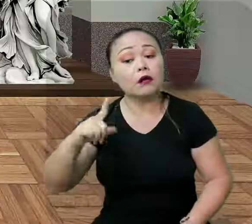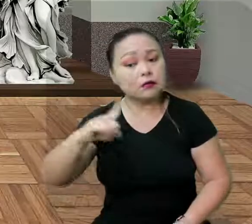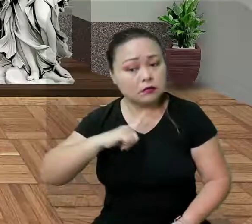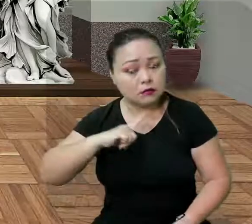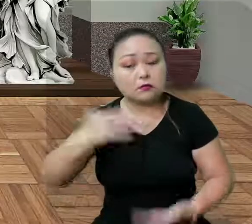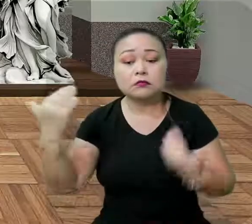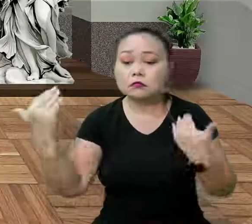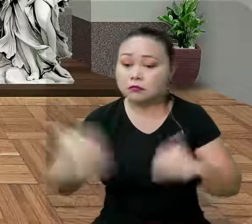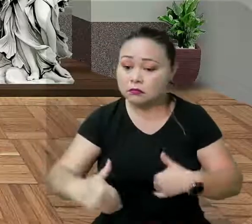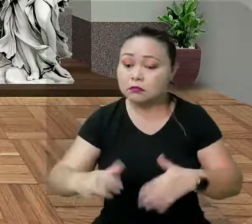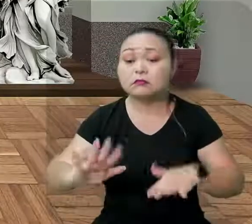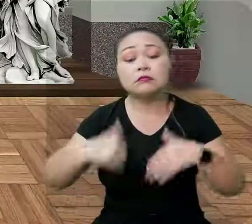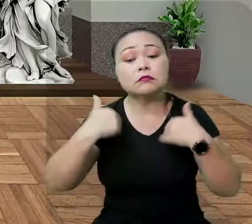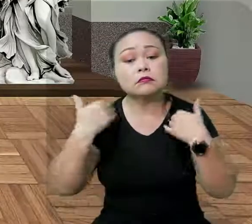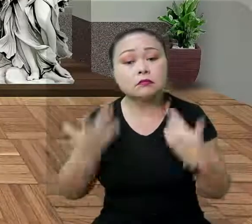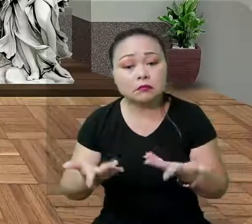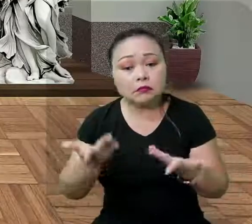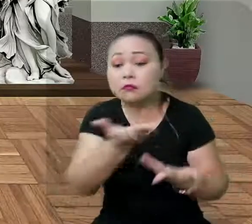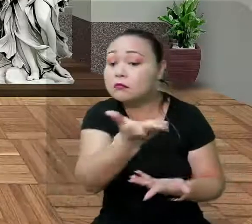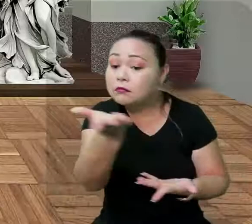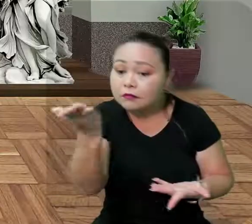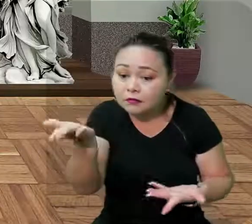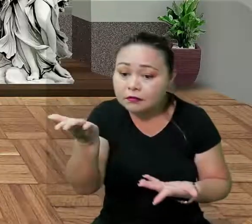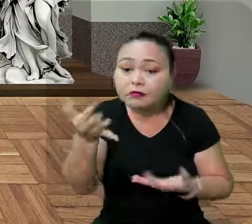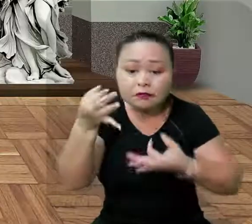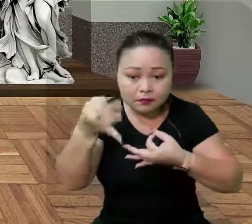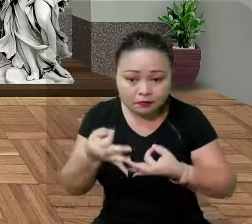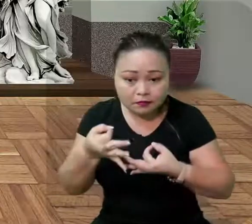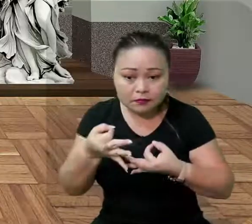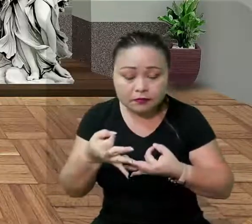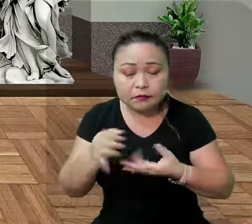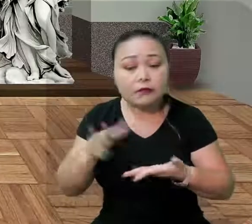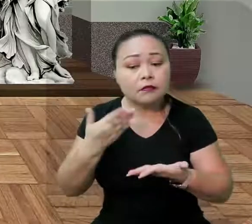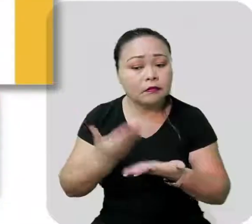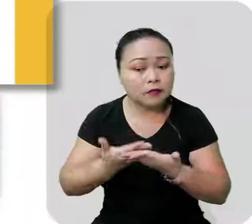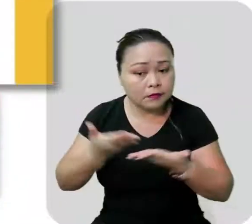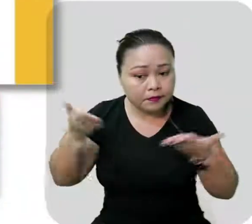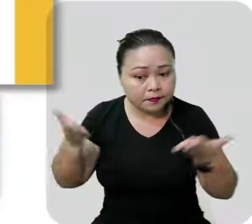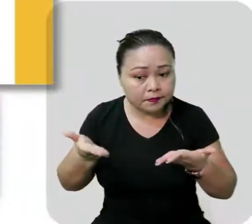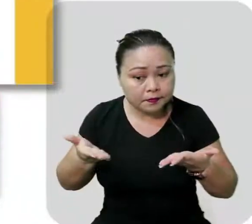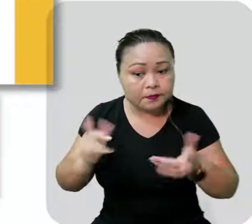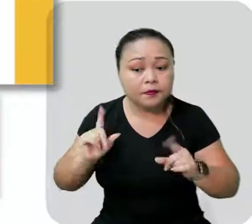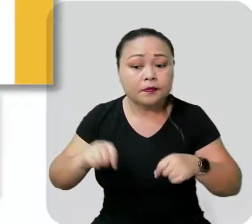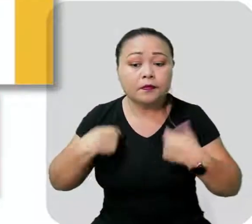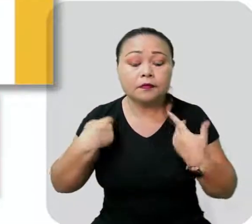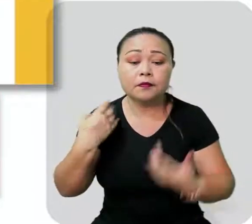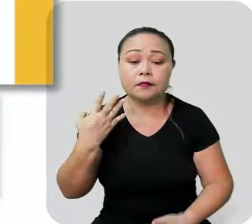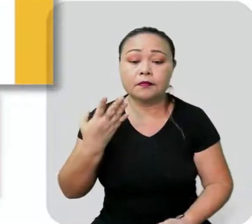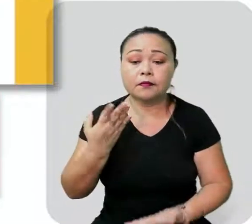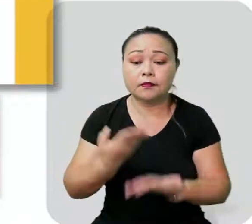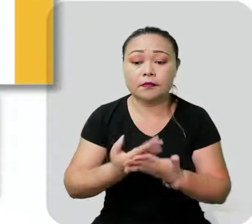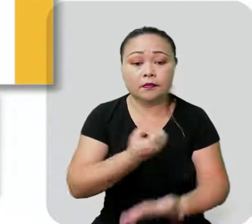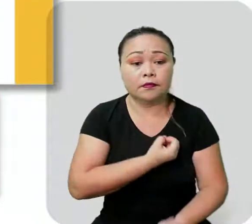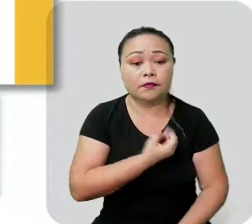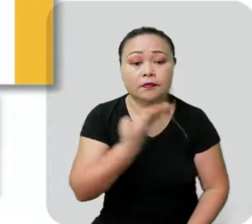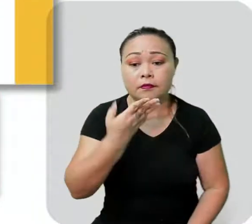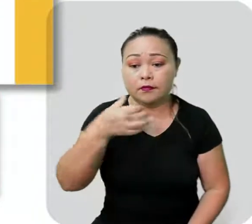avaliação aí aluno é com você tá certo na aula de hoje nós vamos falar